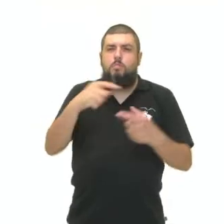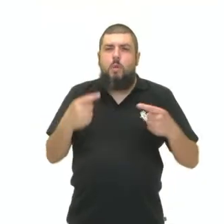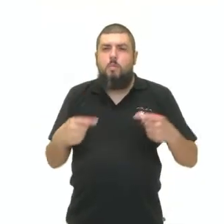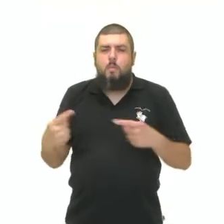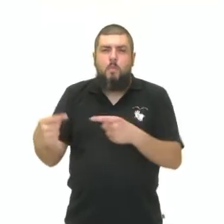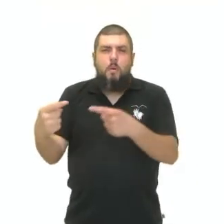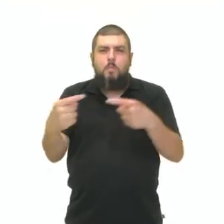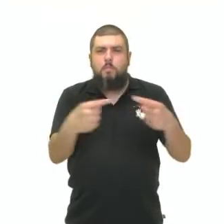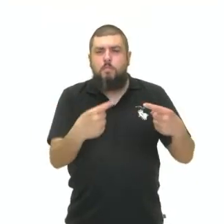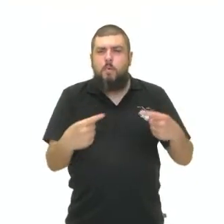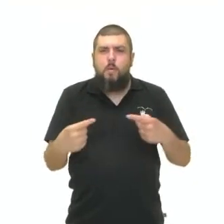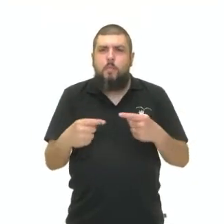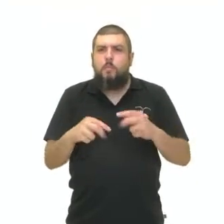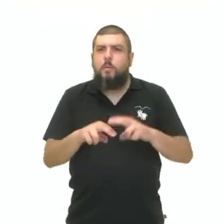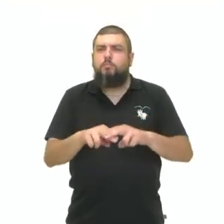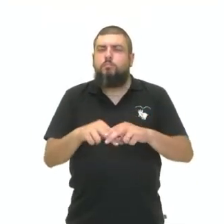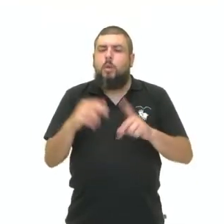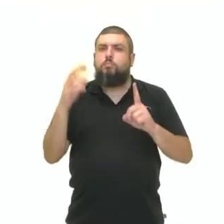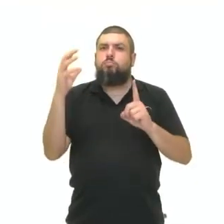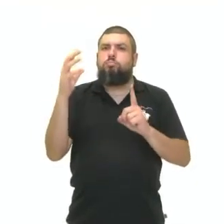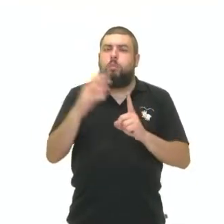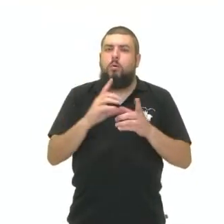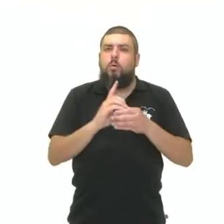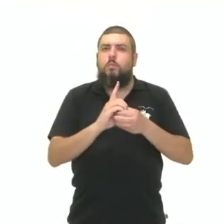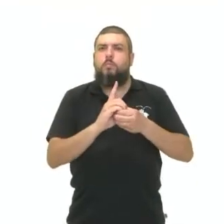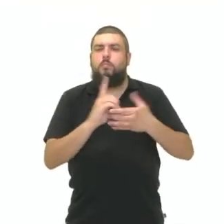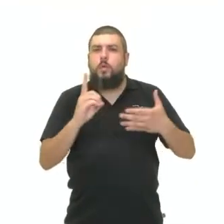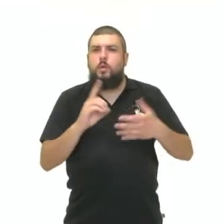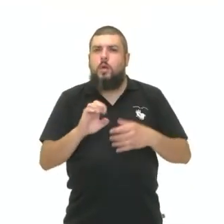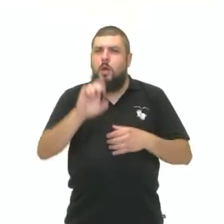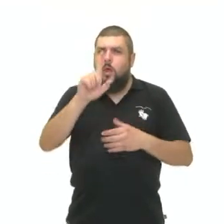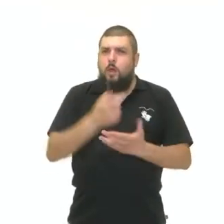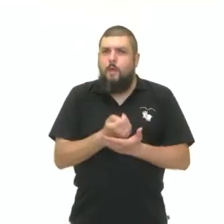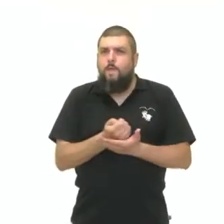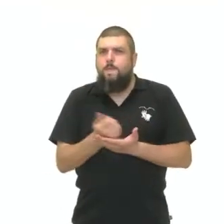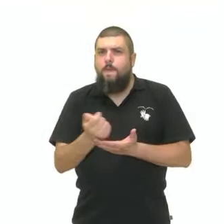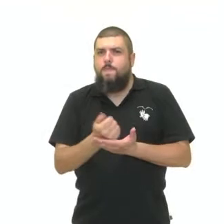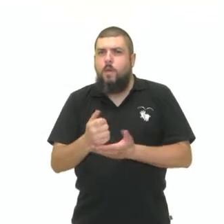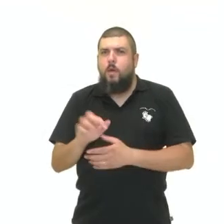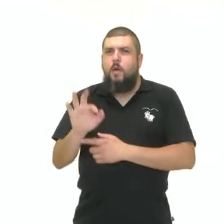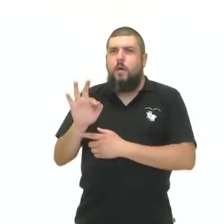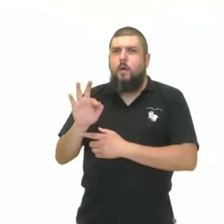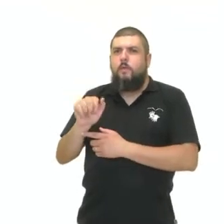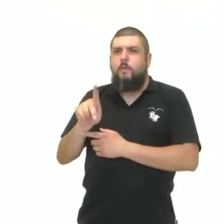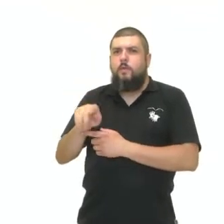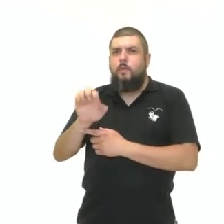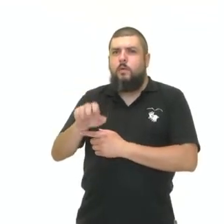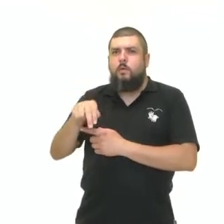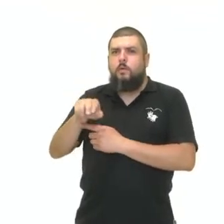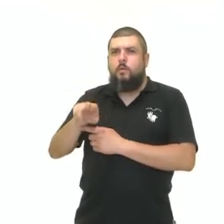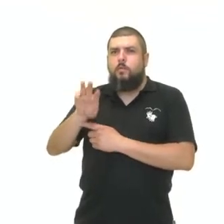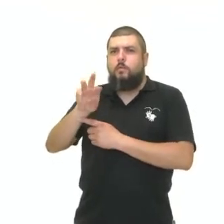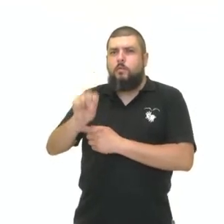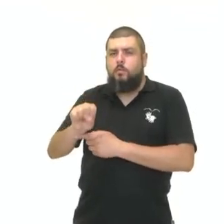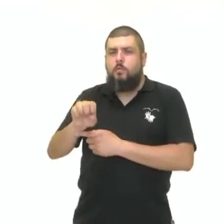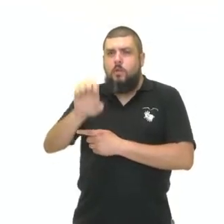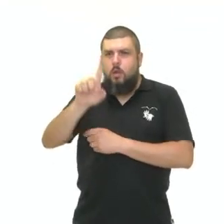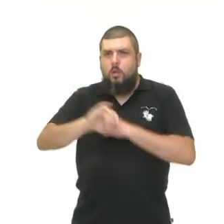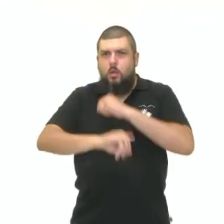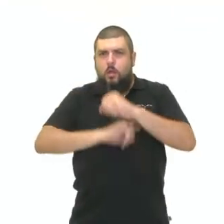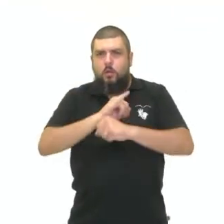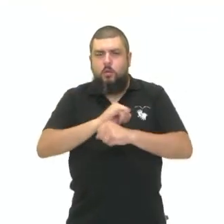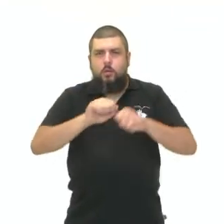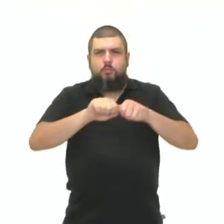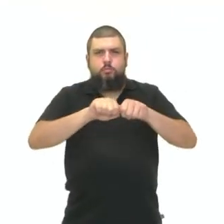na democracia, as fake news, notícias inventadas, geralmente com o objetivo de viralizar na internet e